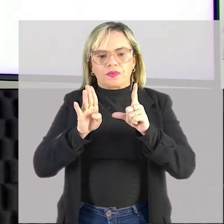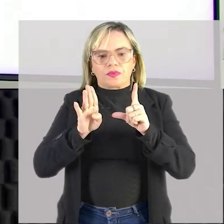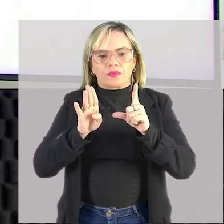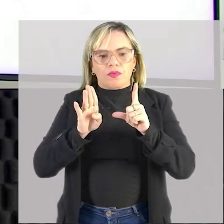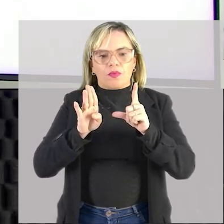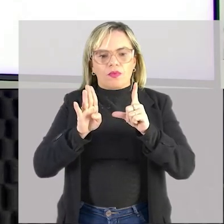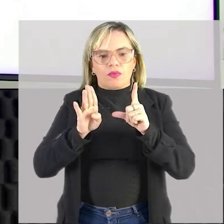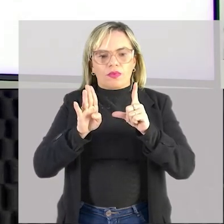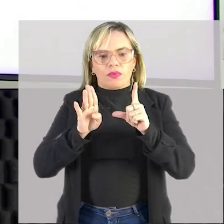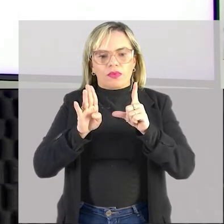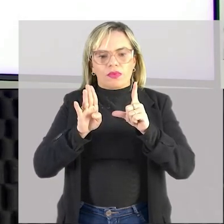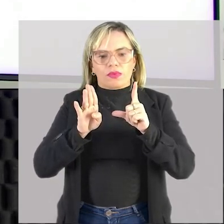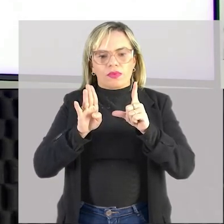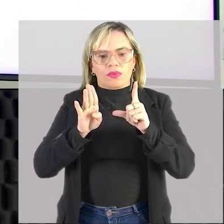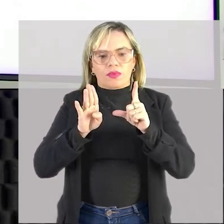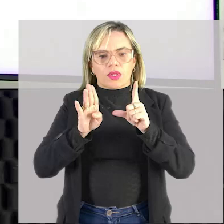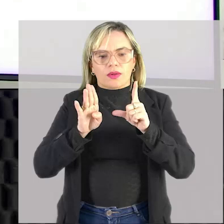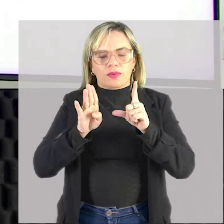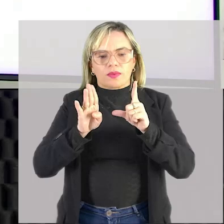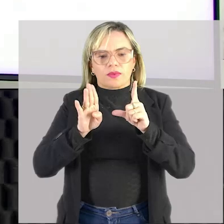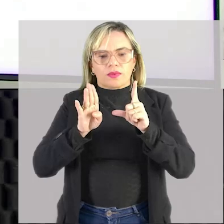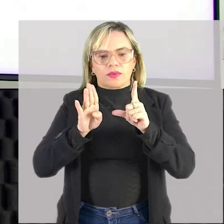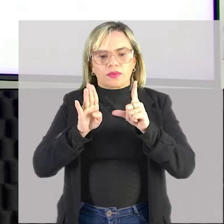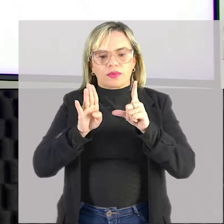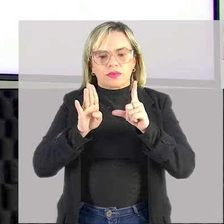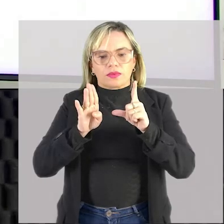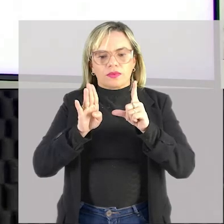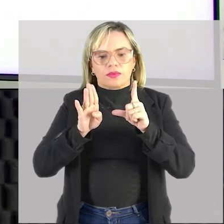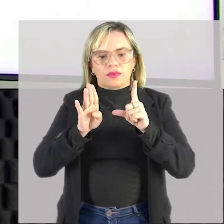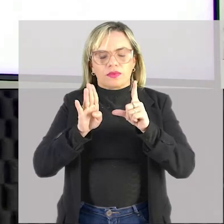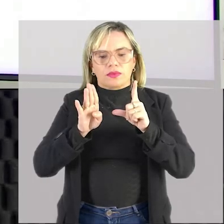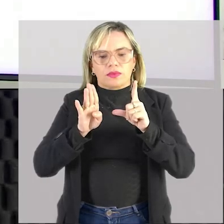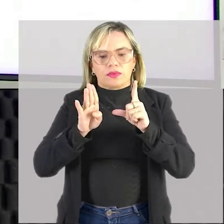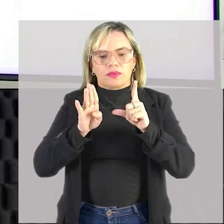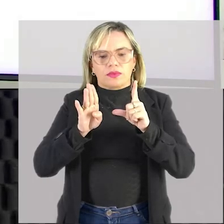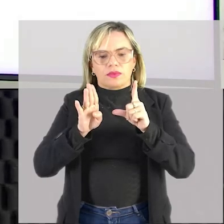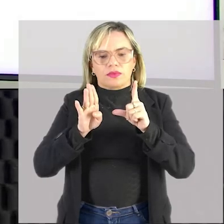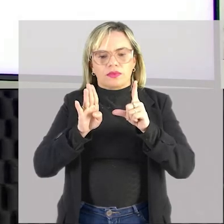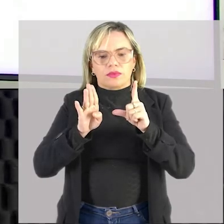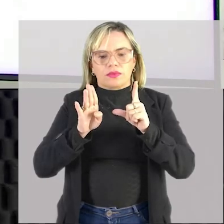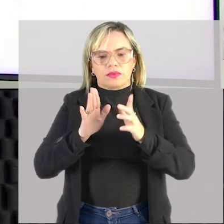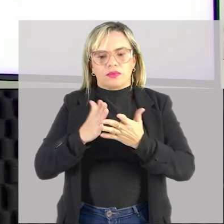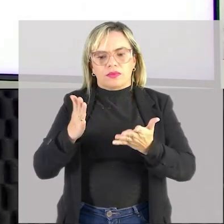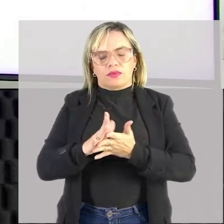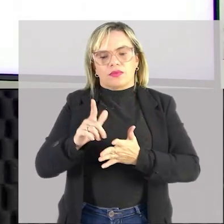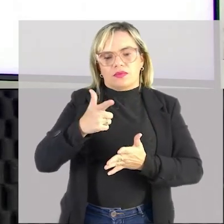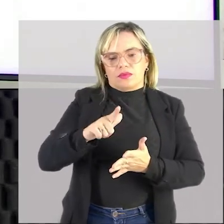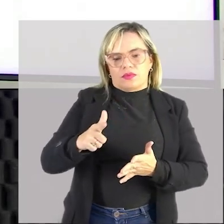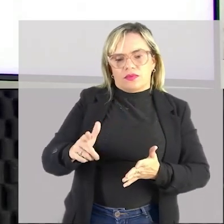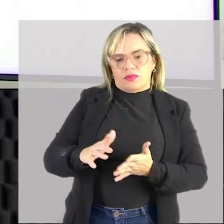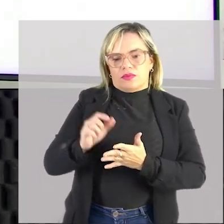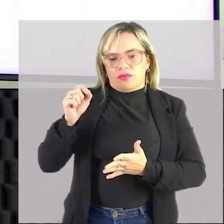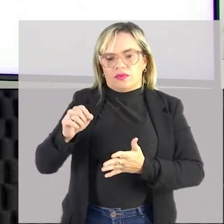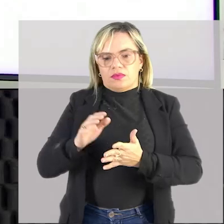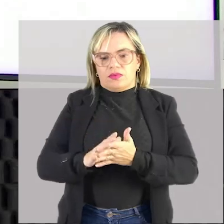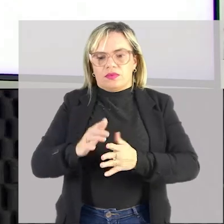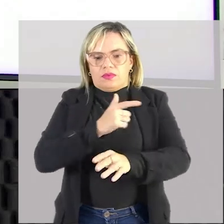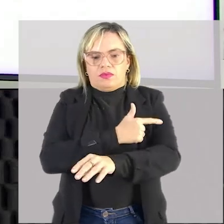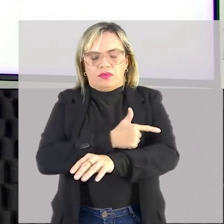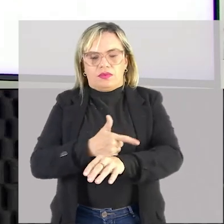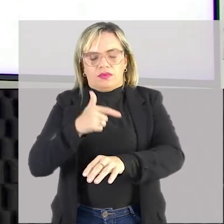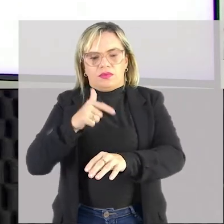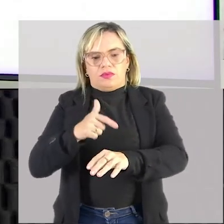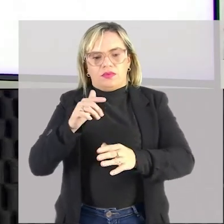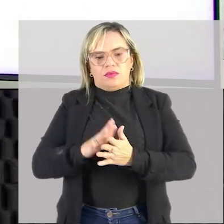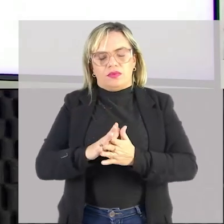catequese dos índios, porque se dedicou mais à obra educacional dos colonos. Gente, não tem. Essa educação na colônia era uma educação muito